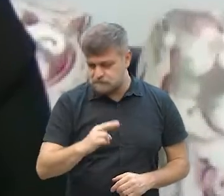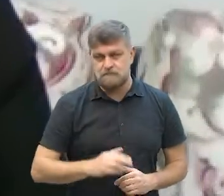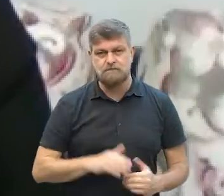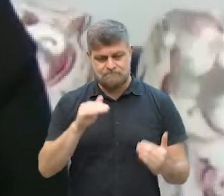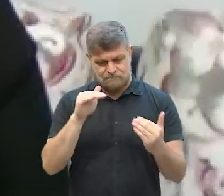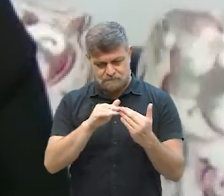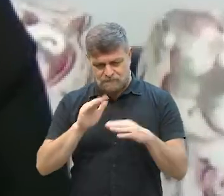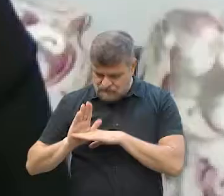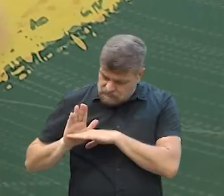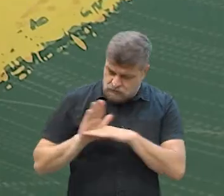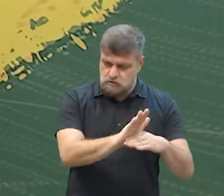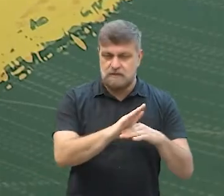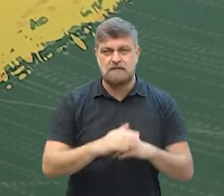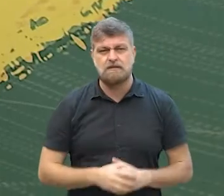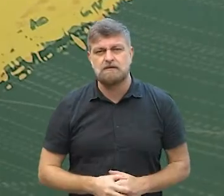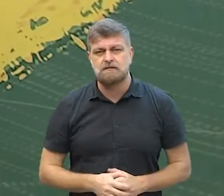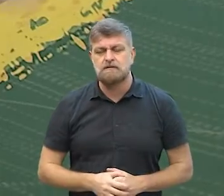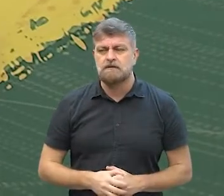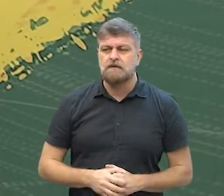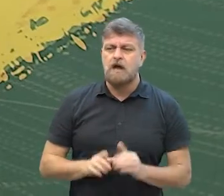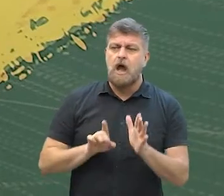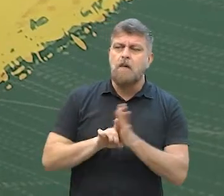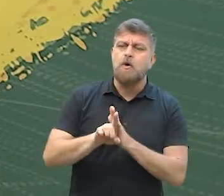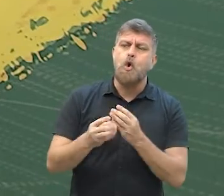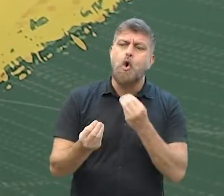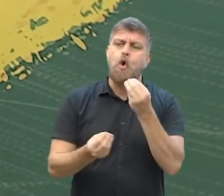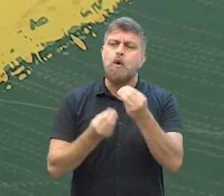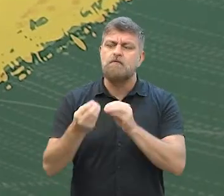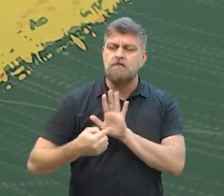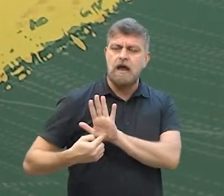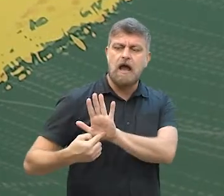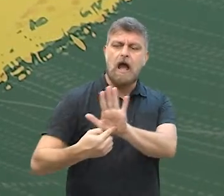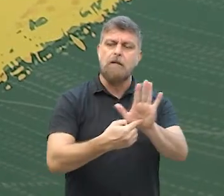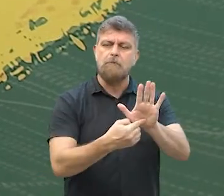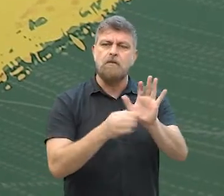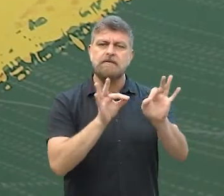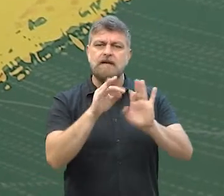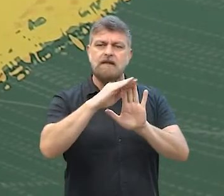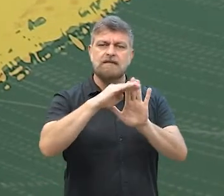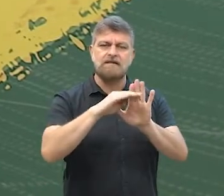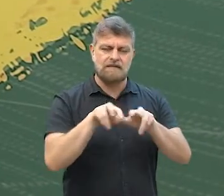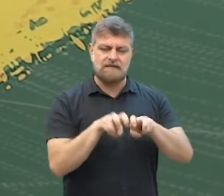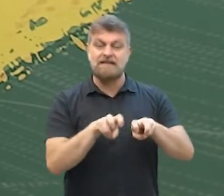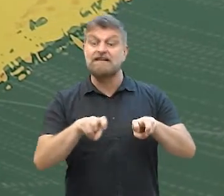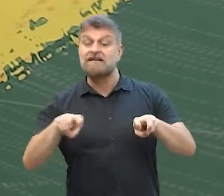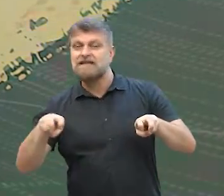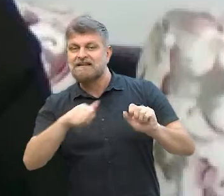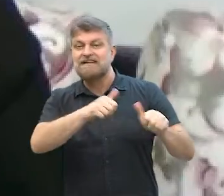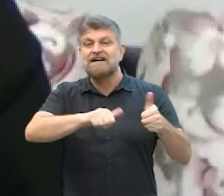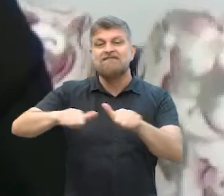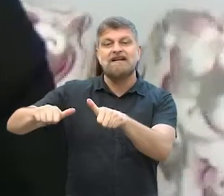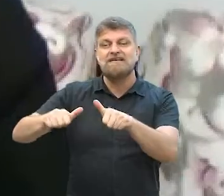certeza, ajudaria muito. Bom, como que foi a apresentação do projeto de vocês? Conta pra gente.